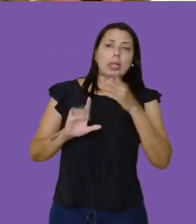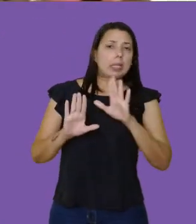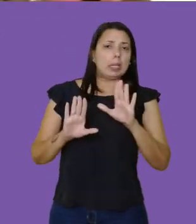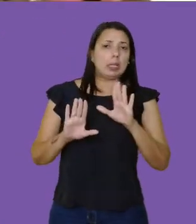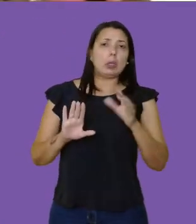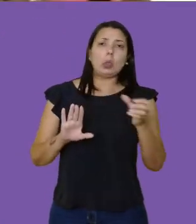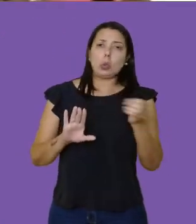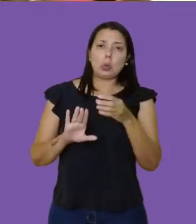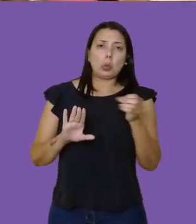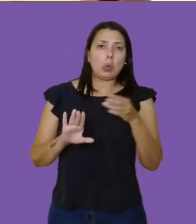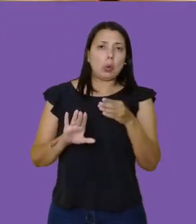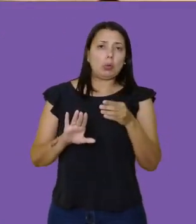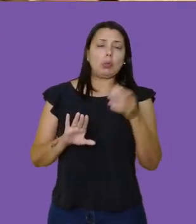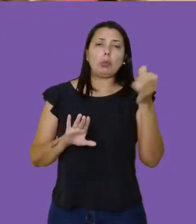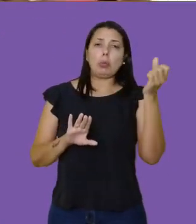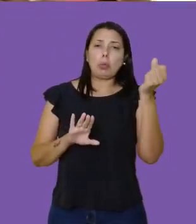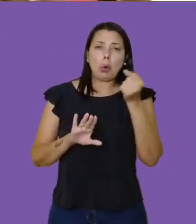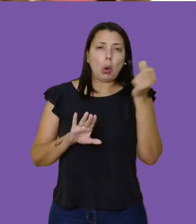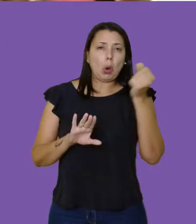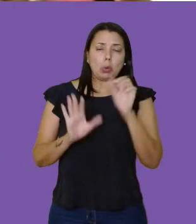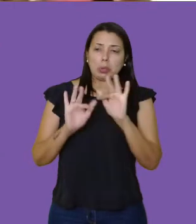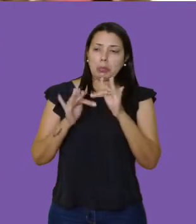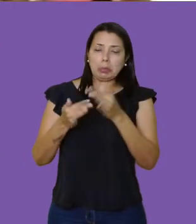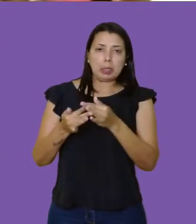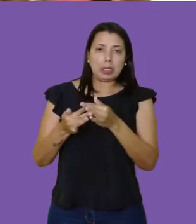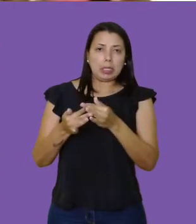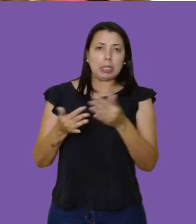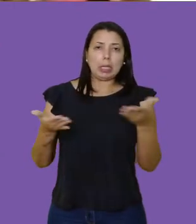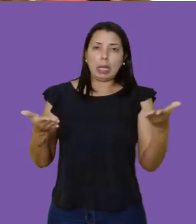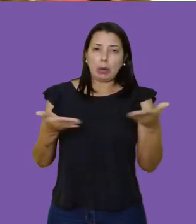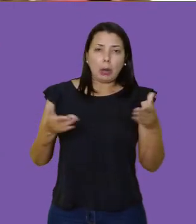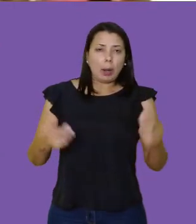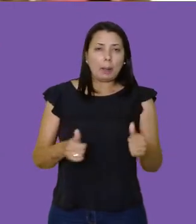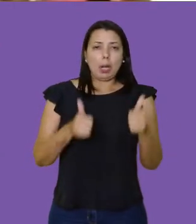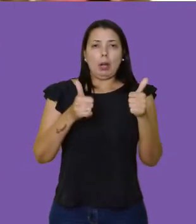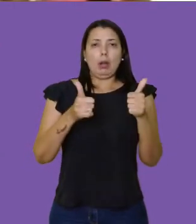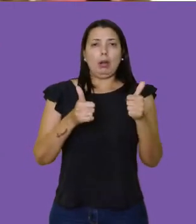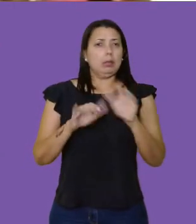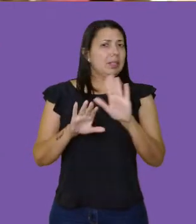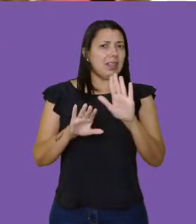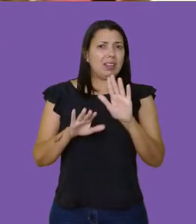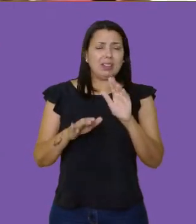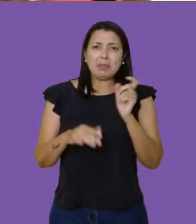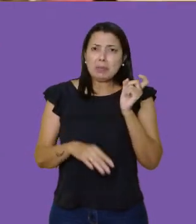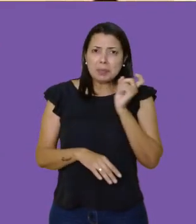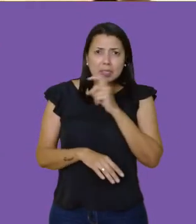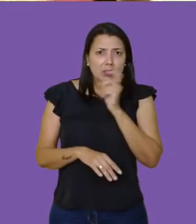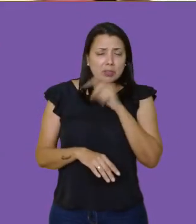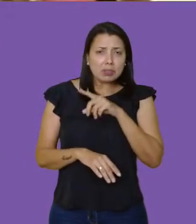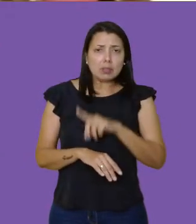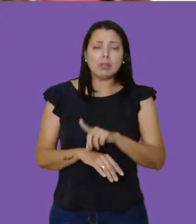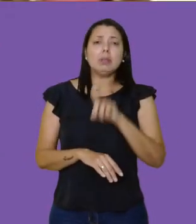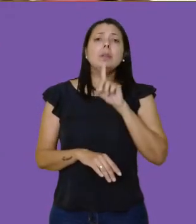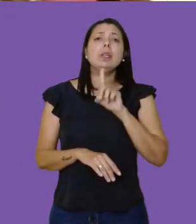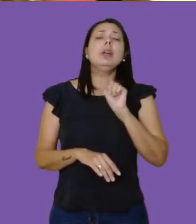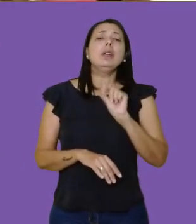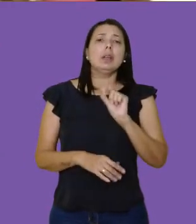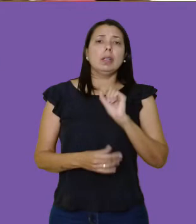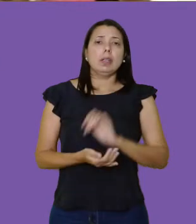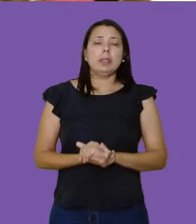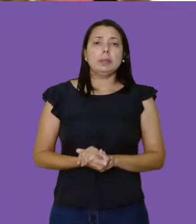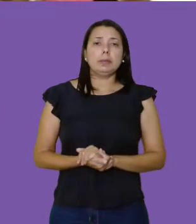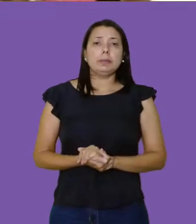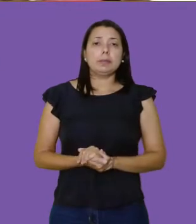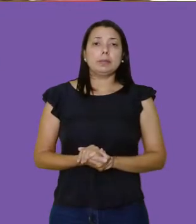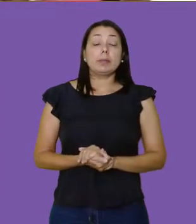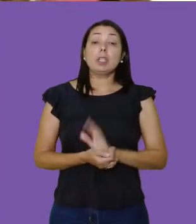o novo Bolsa Família, um novo Bolsa Família turbinado. Não é verdade. Primeiro, que o